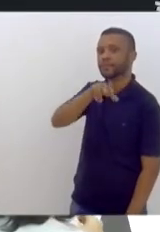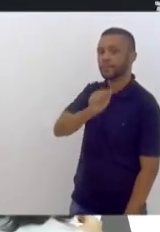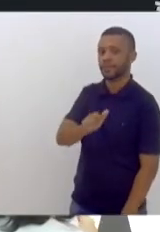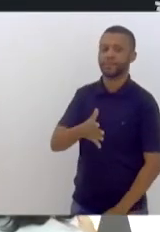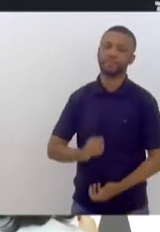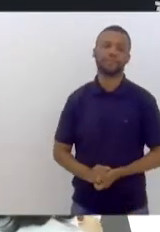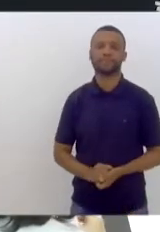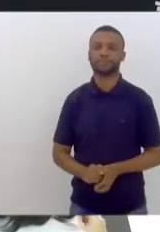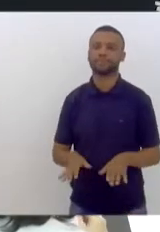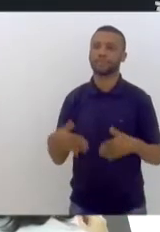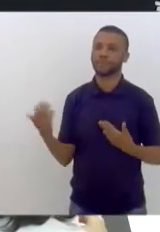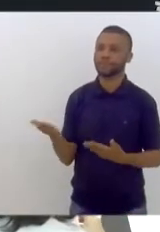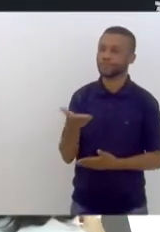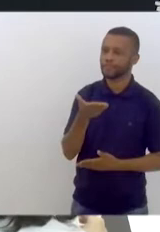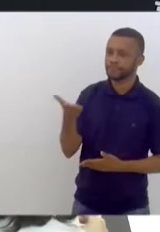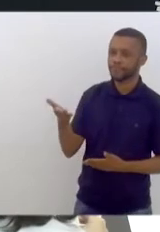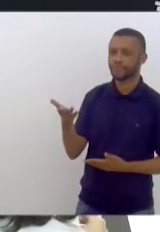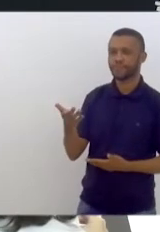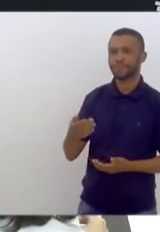Prezados,